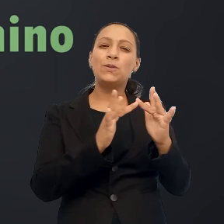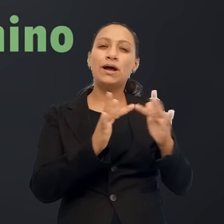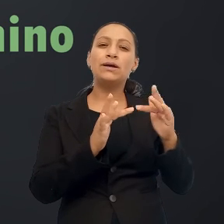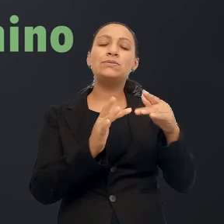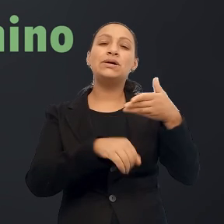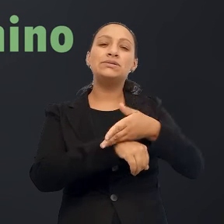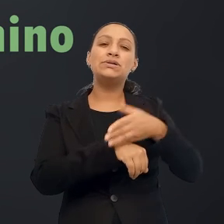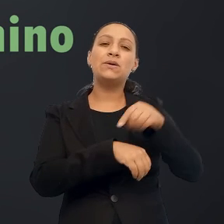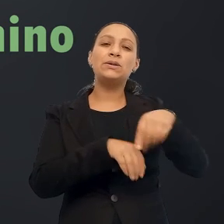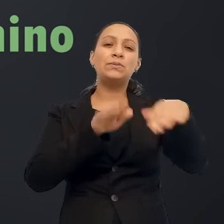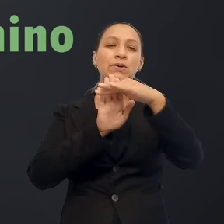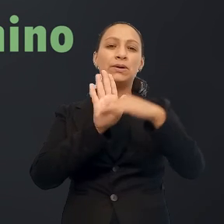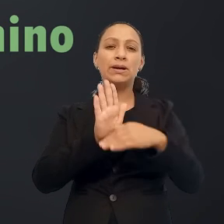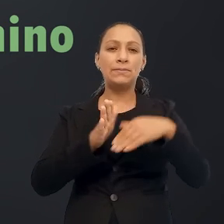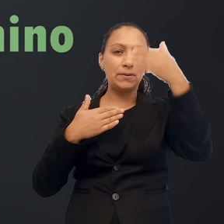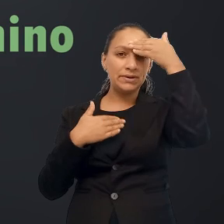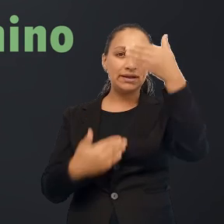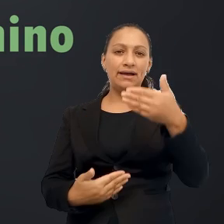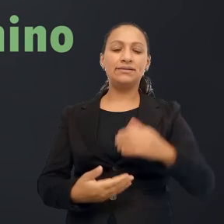Muito obrigada.